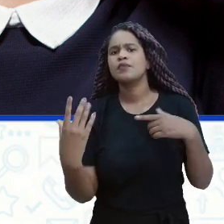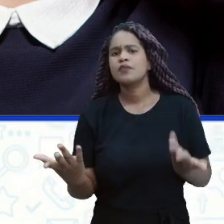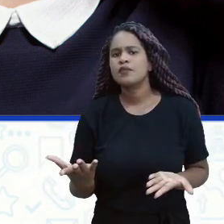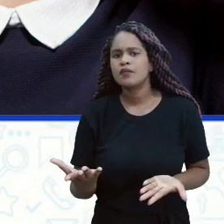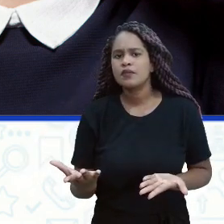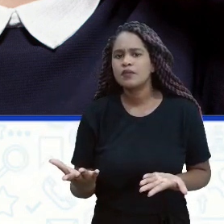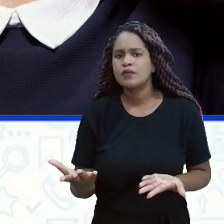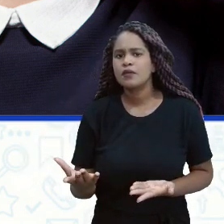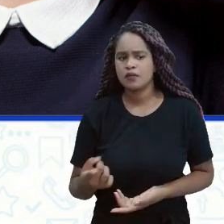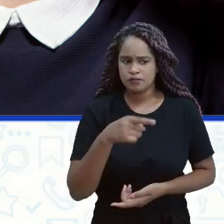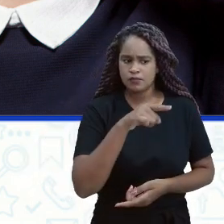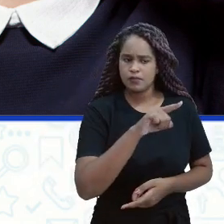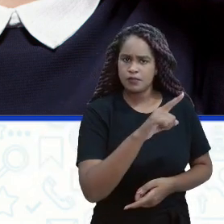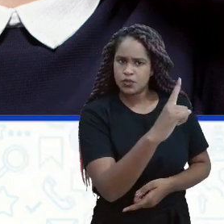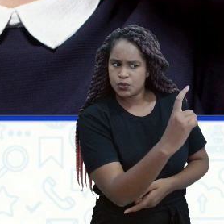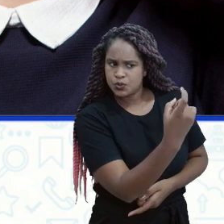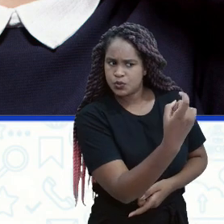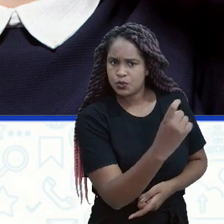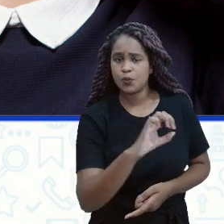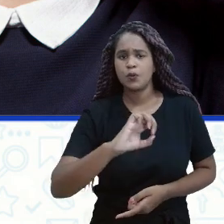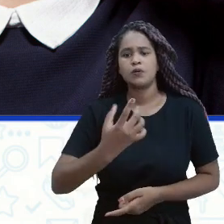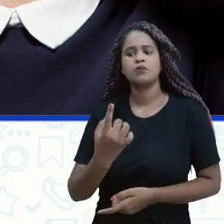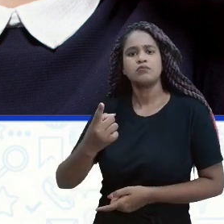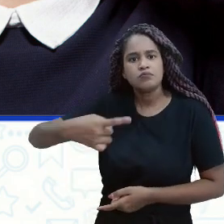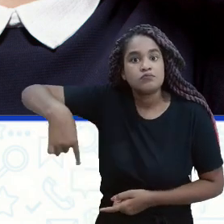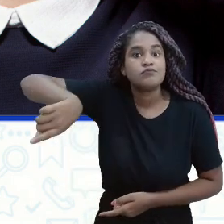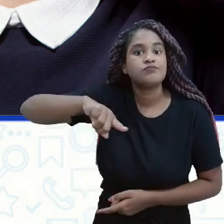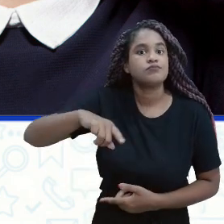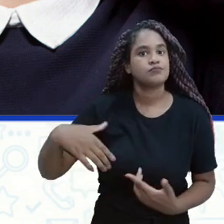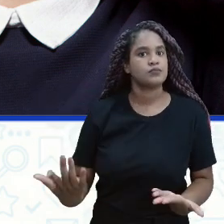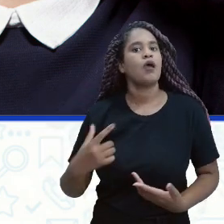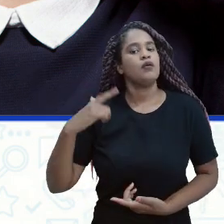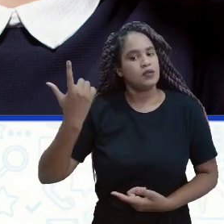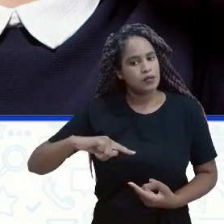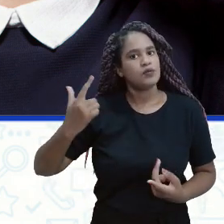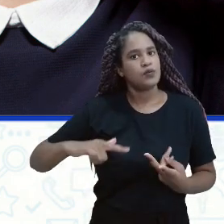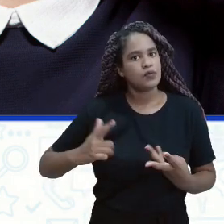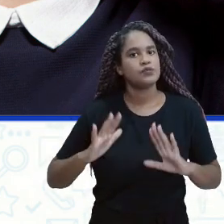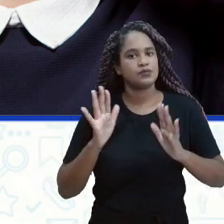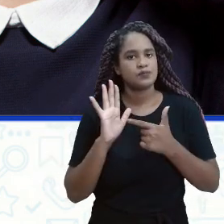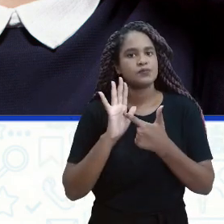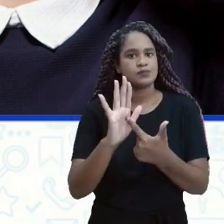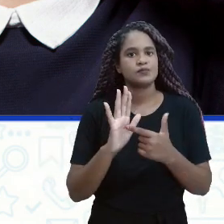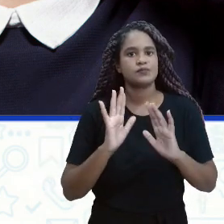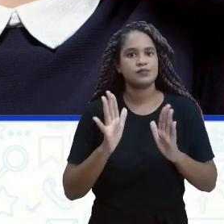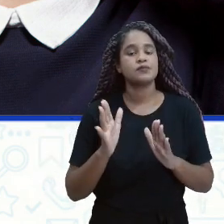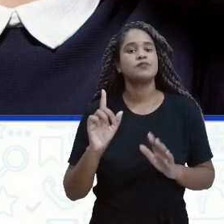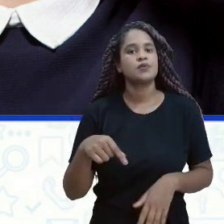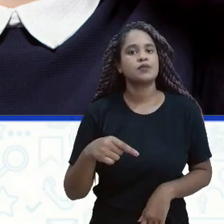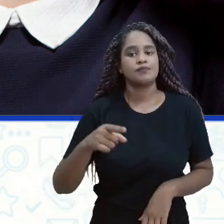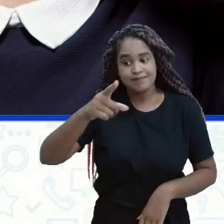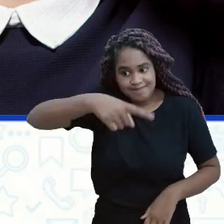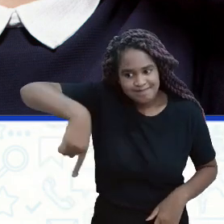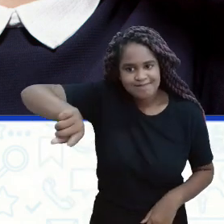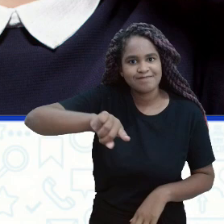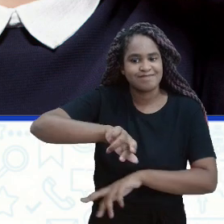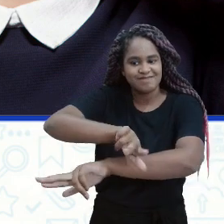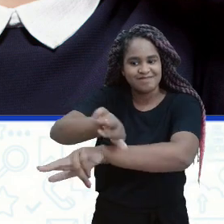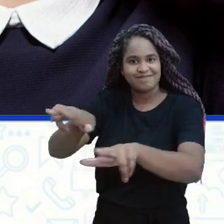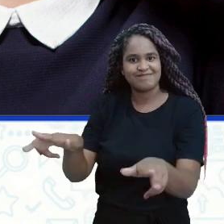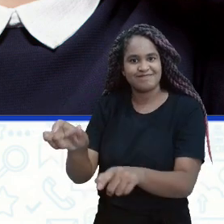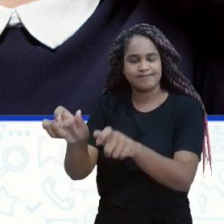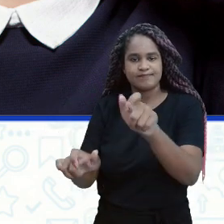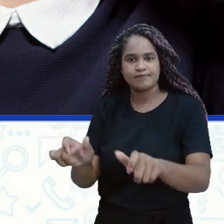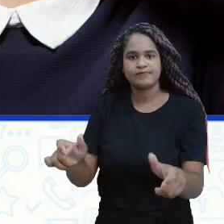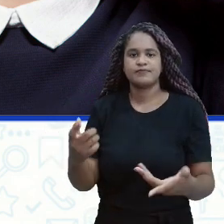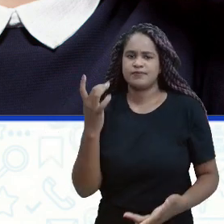verbo ter? É no plural ou é no singular? A gente repetiu que só isso aqui, né, minha gente? É no plural, né, minha